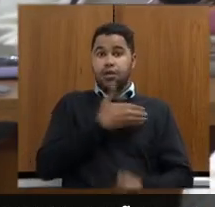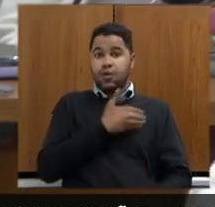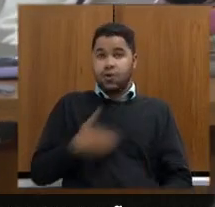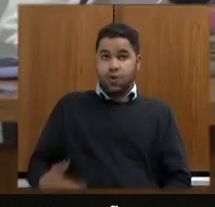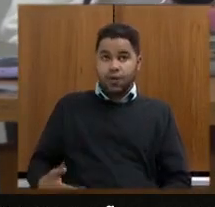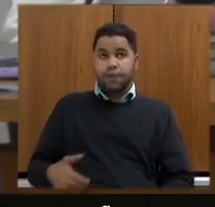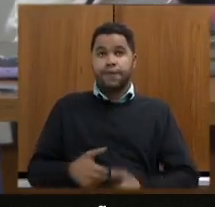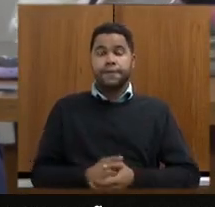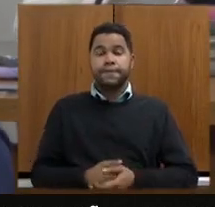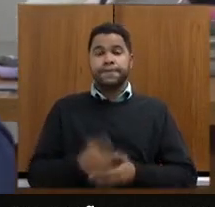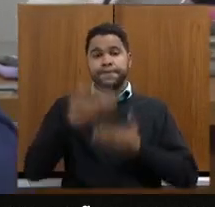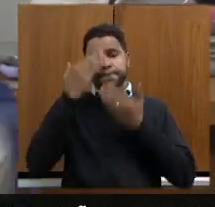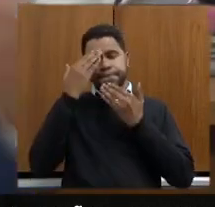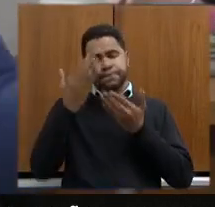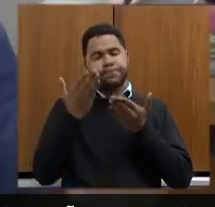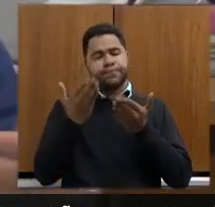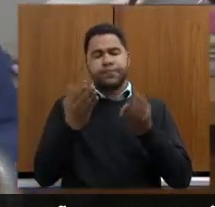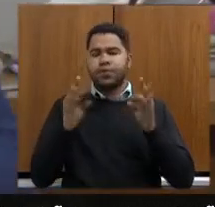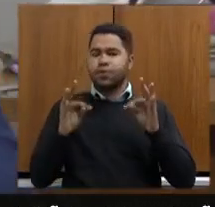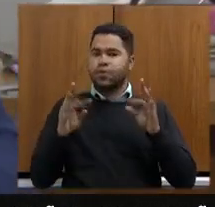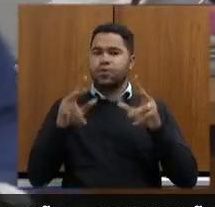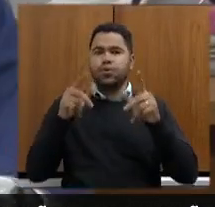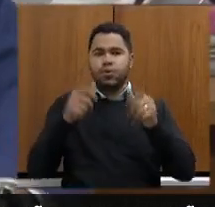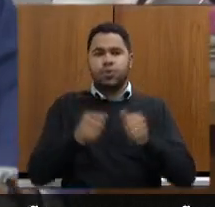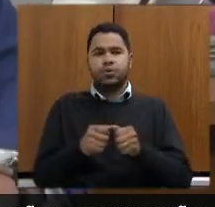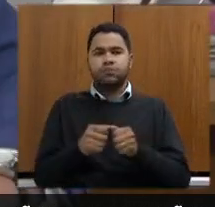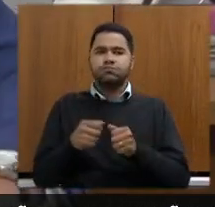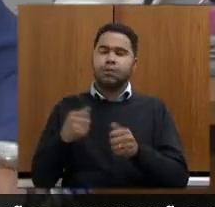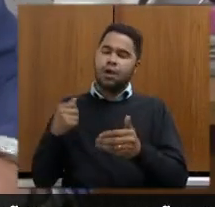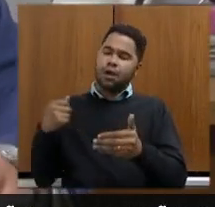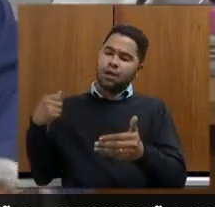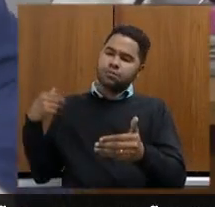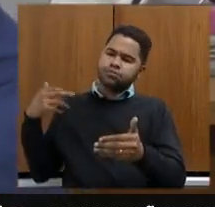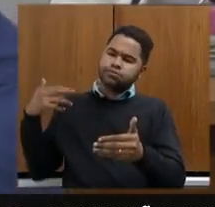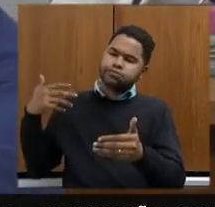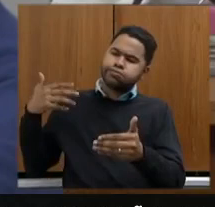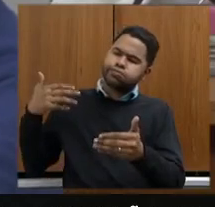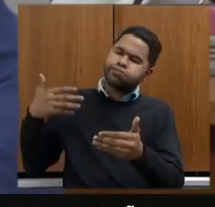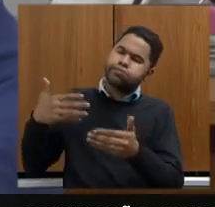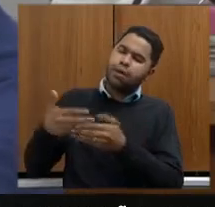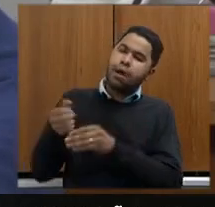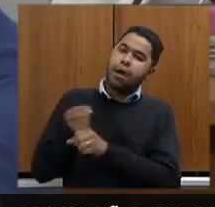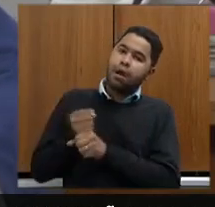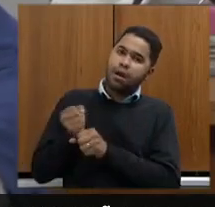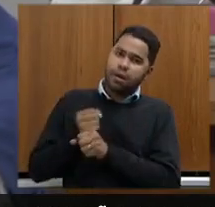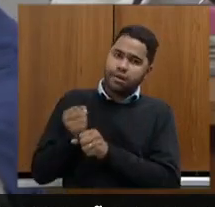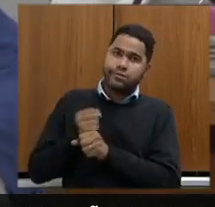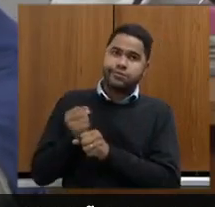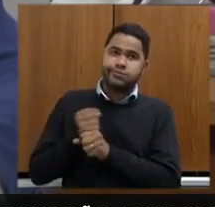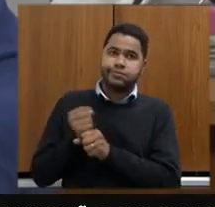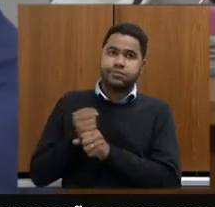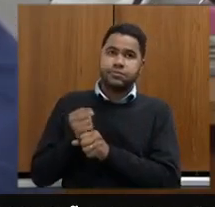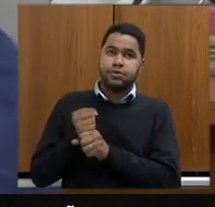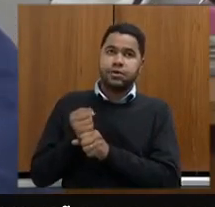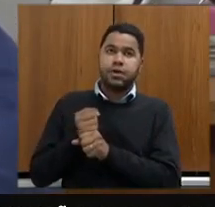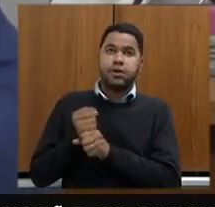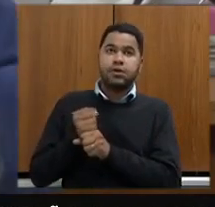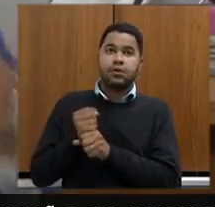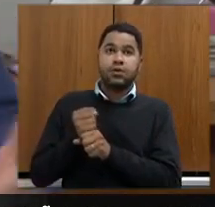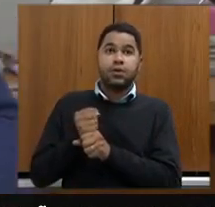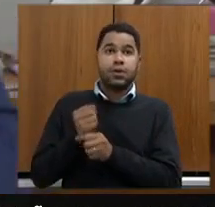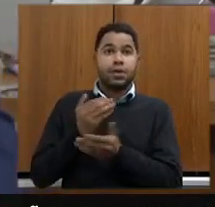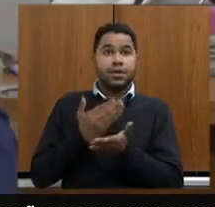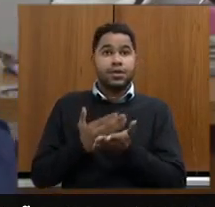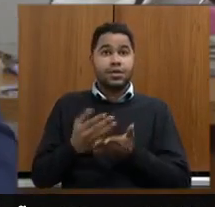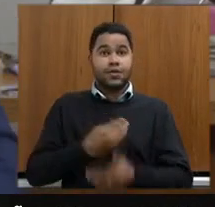governo é Quero Agradecer demais a todos aqueles que ao longo desses anos né dos meus anos de